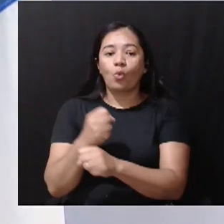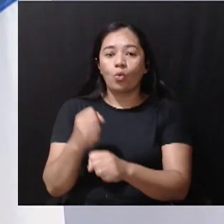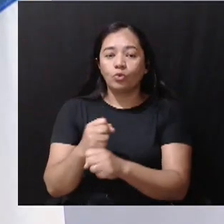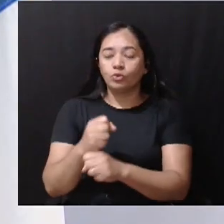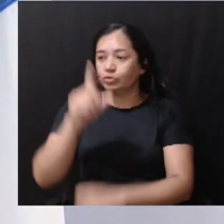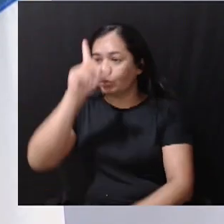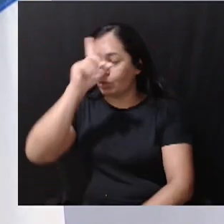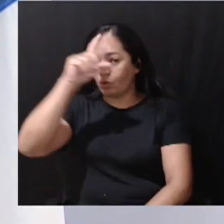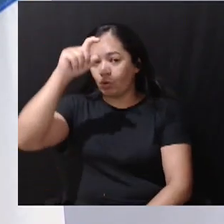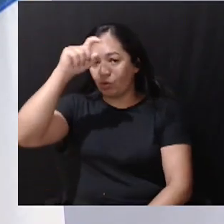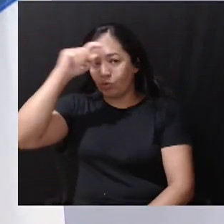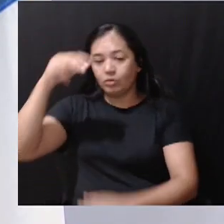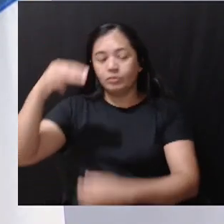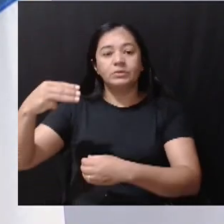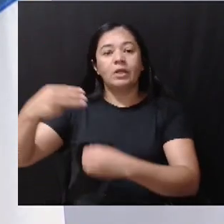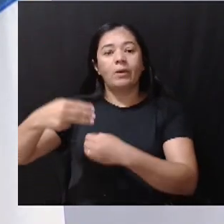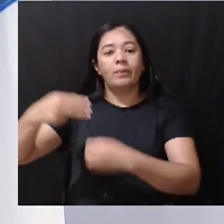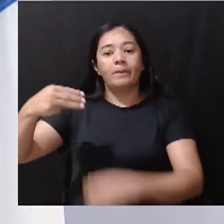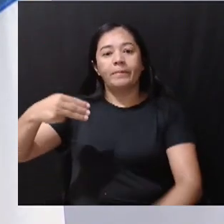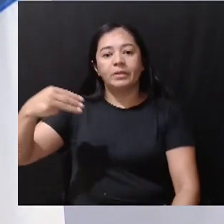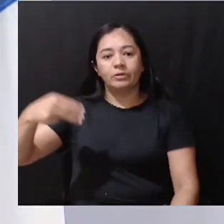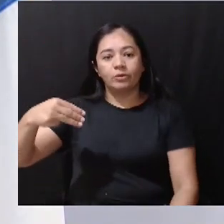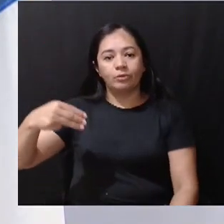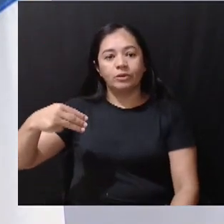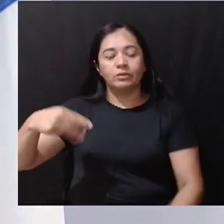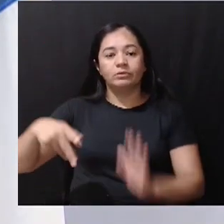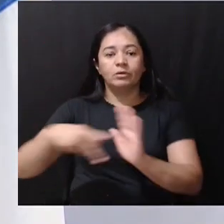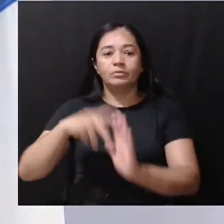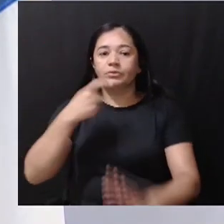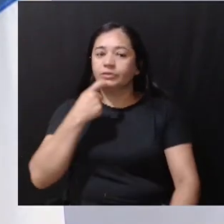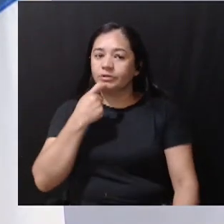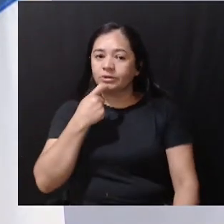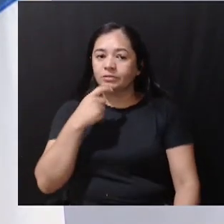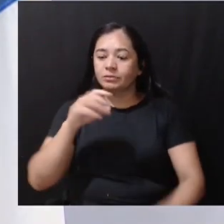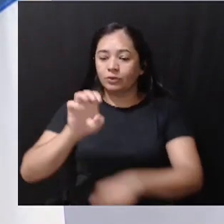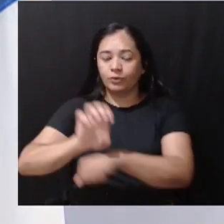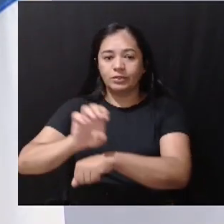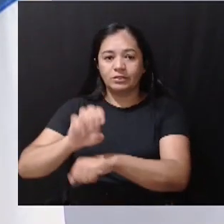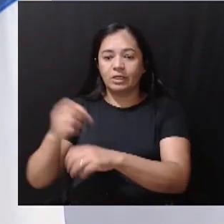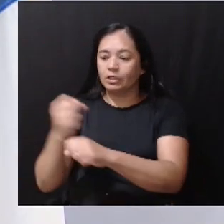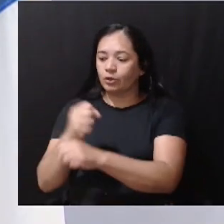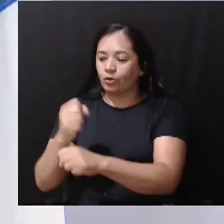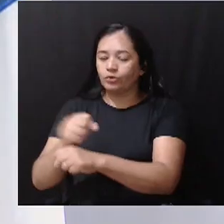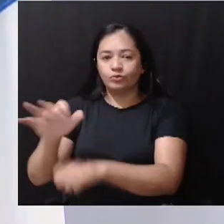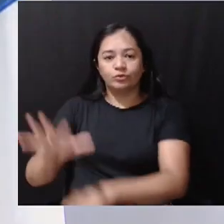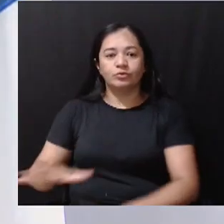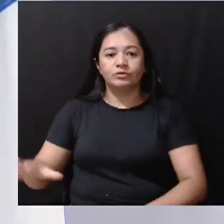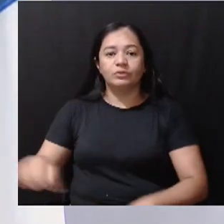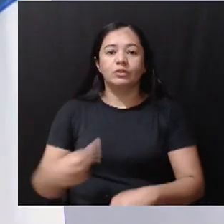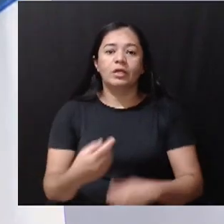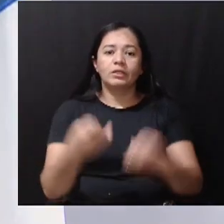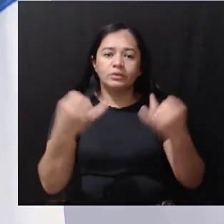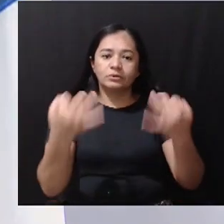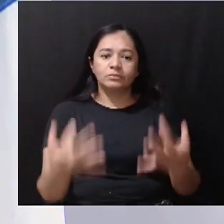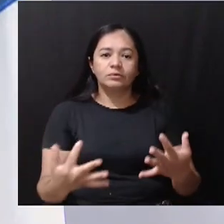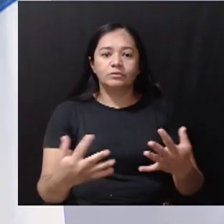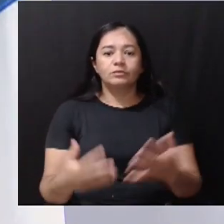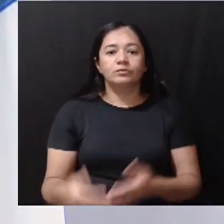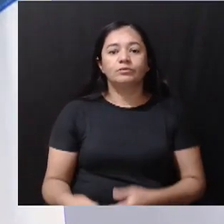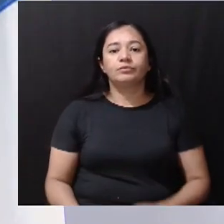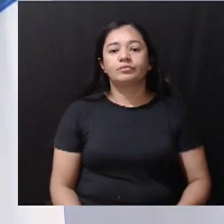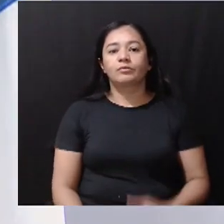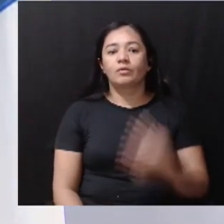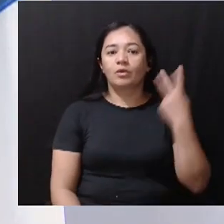Hospital Metropolitano de Campinas. E nós tivemos, inclusive, a justificativa por parte do vereador